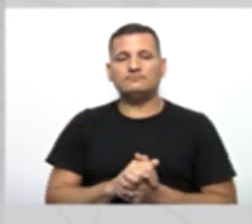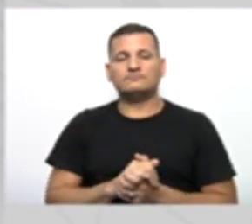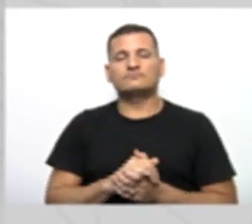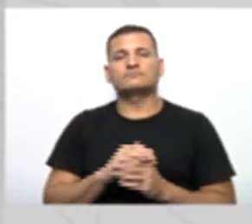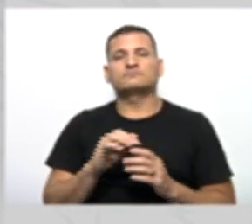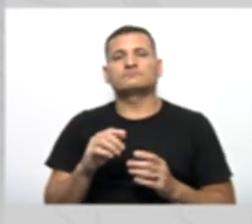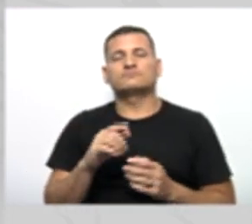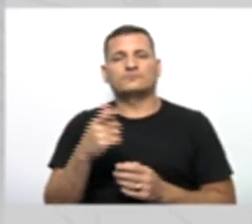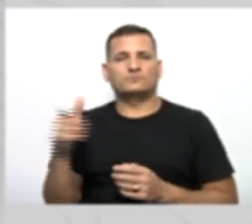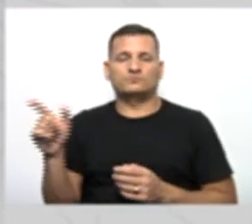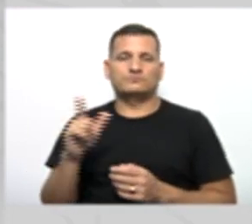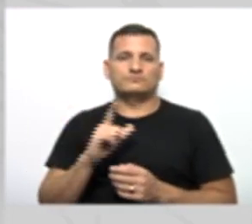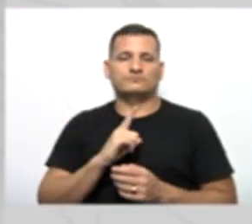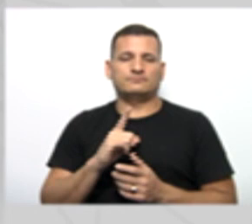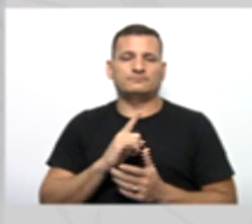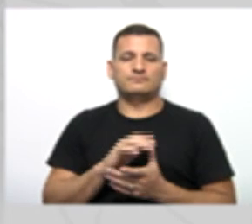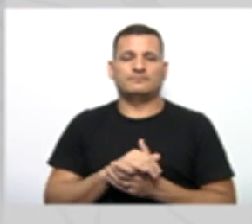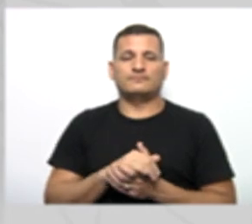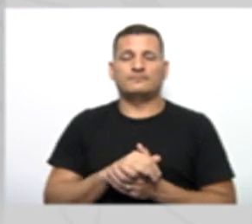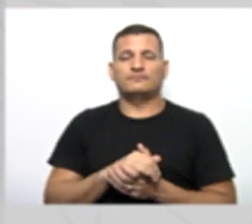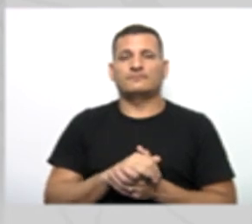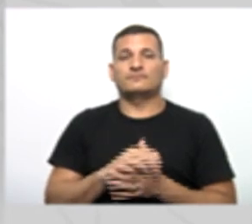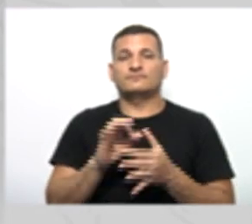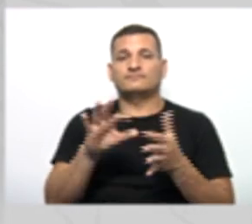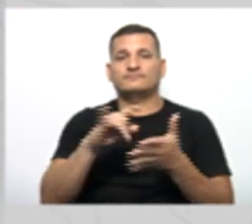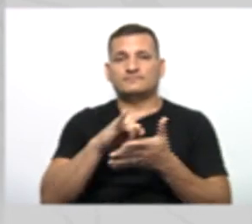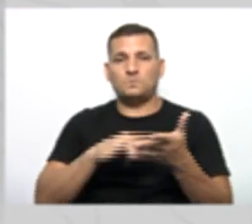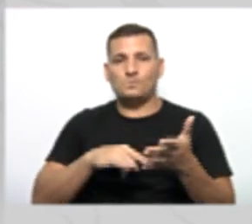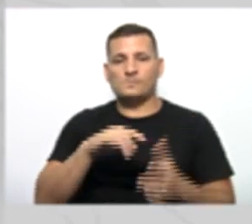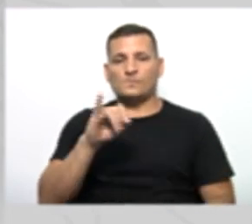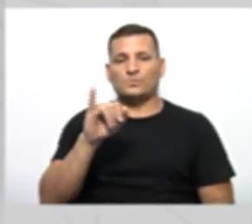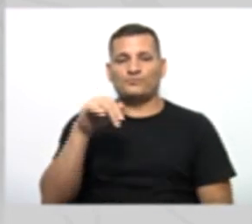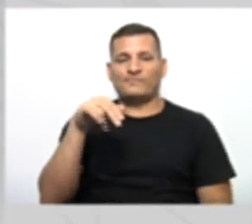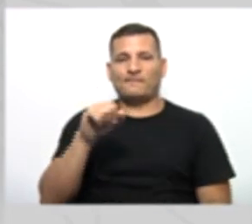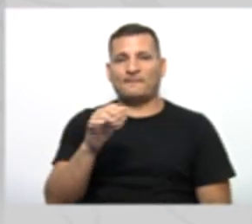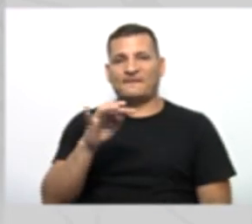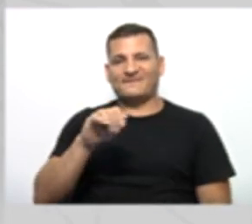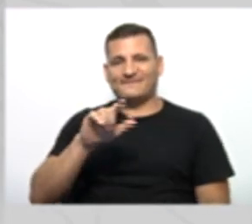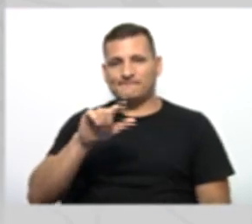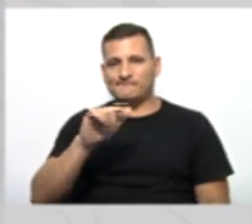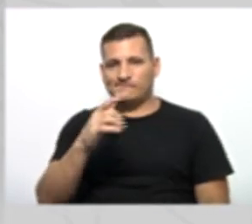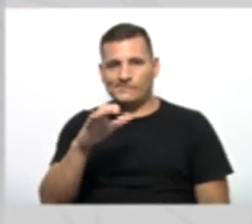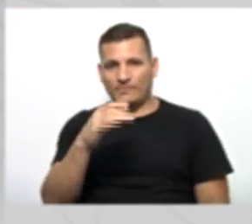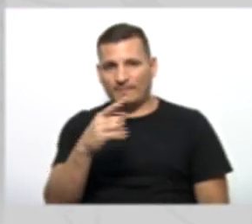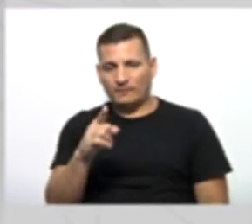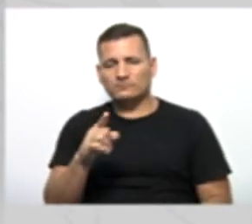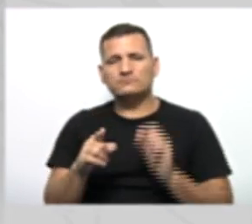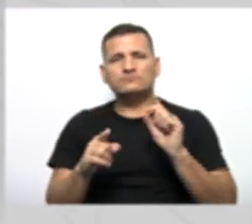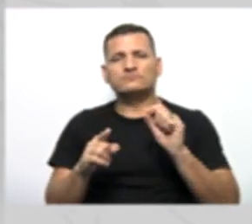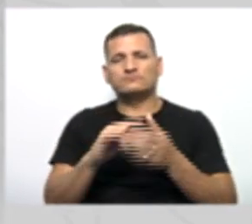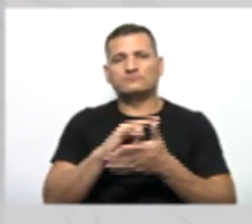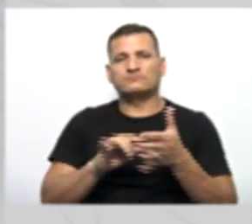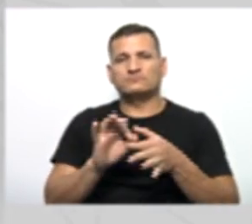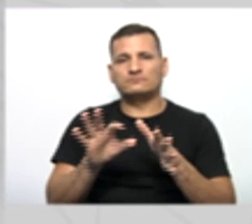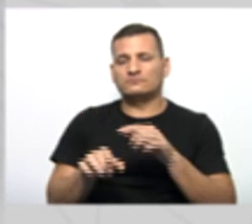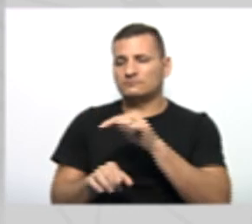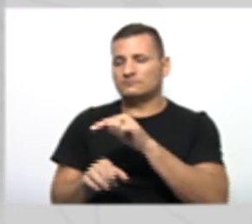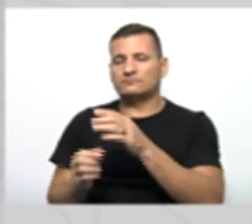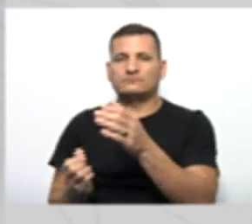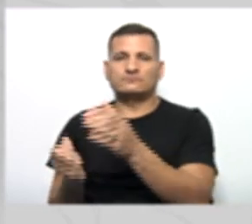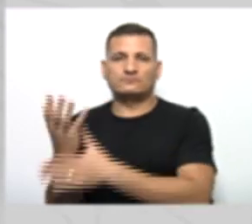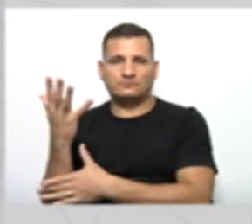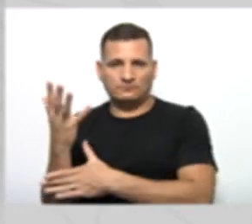licença de instalação. Essa licença de instalação autoriza a instalação do empreendimento ou